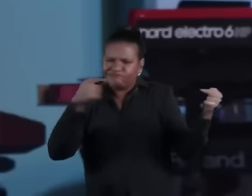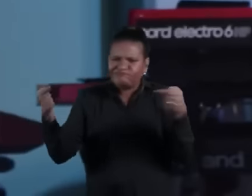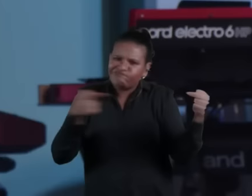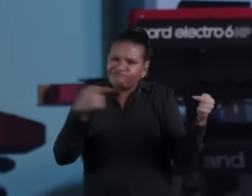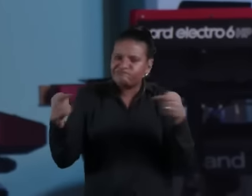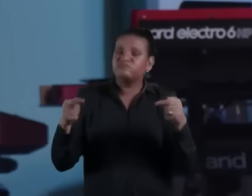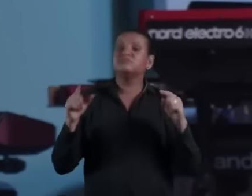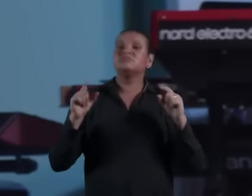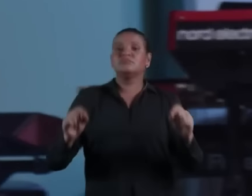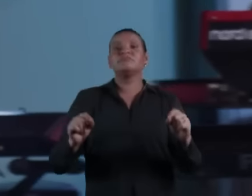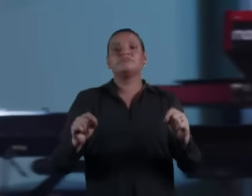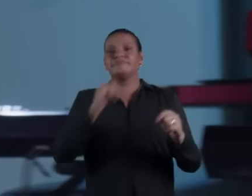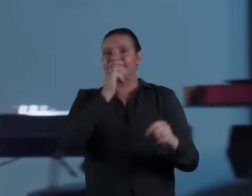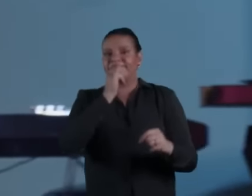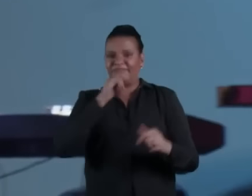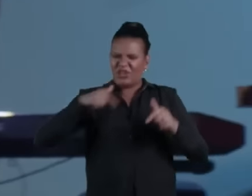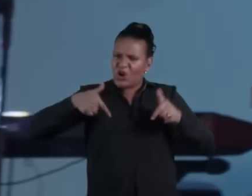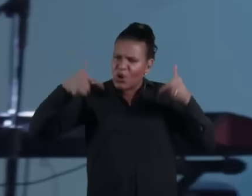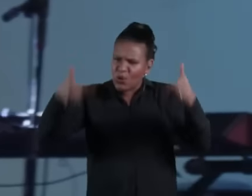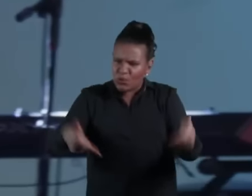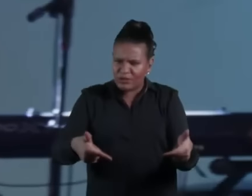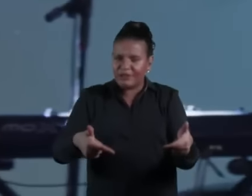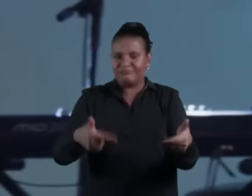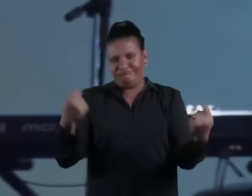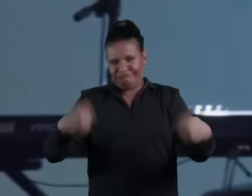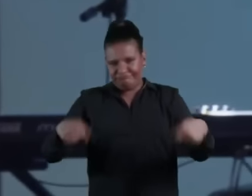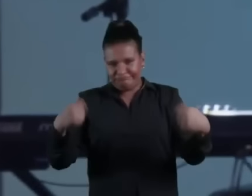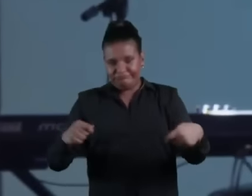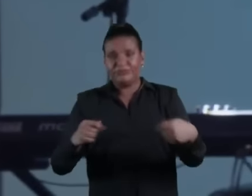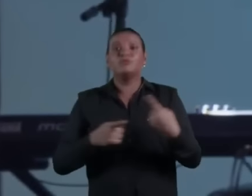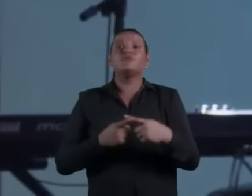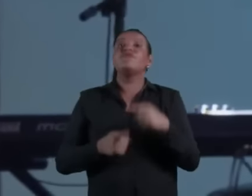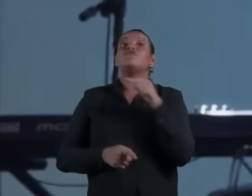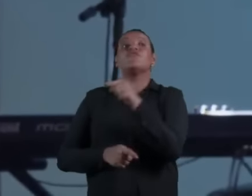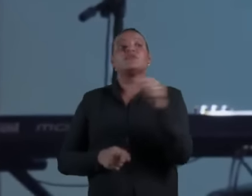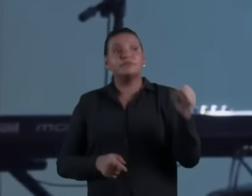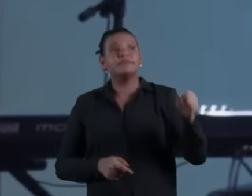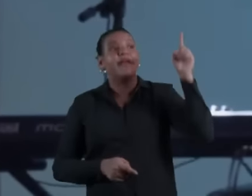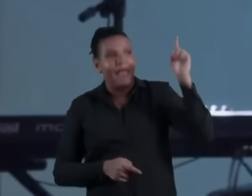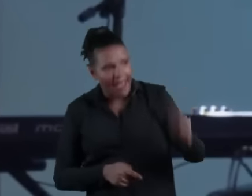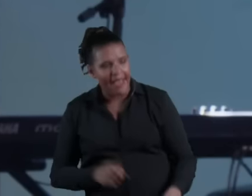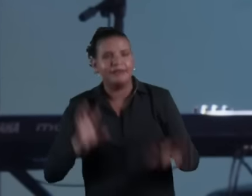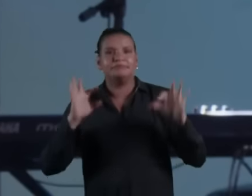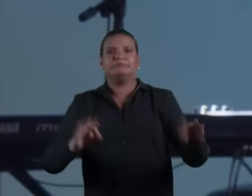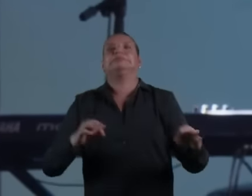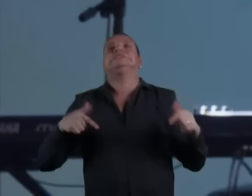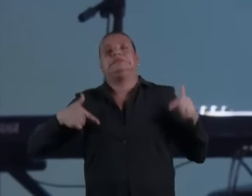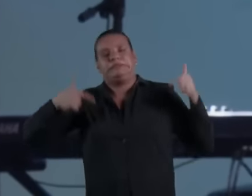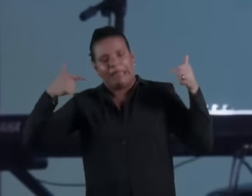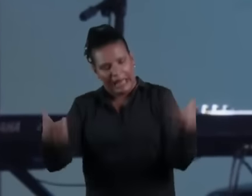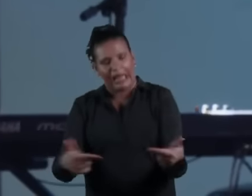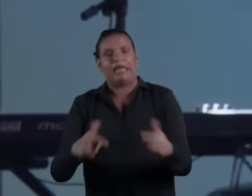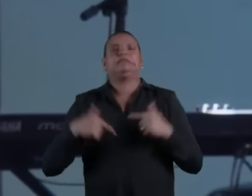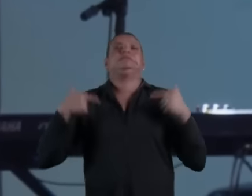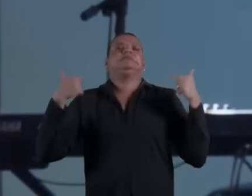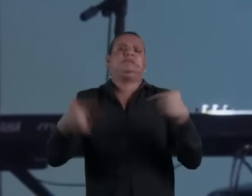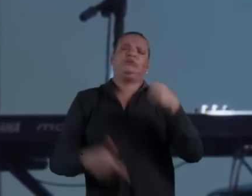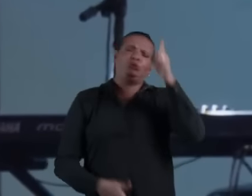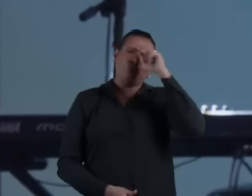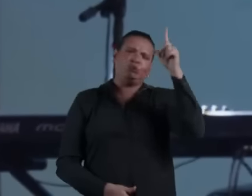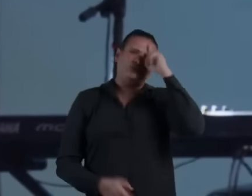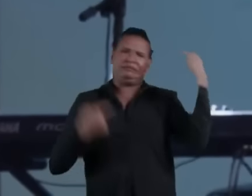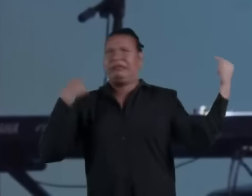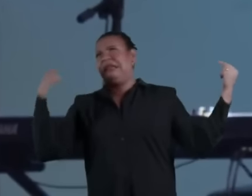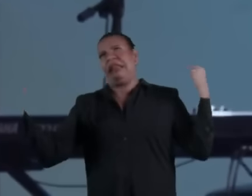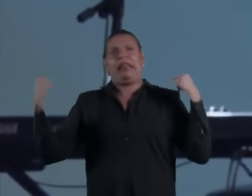diga assim você tá em guerra diga eu estou em guerra diariamente e a nossa guerra